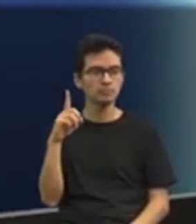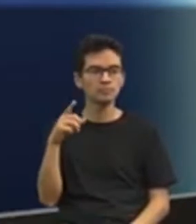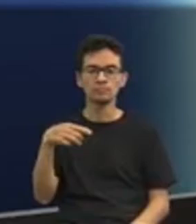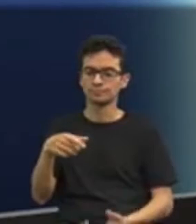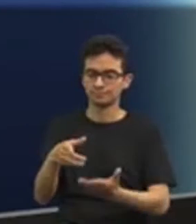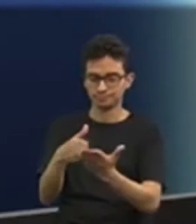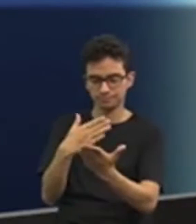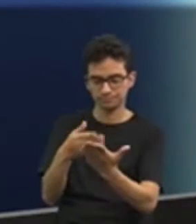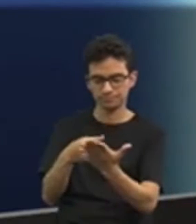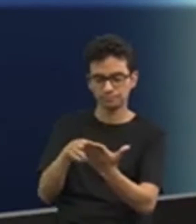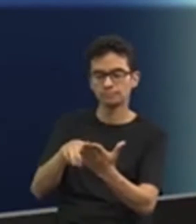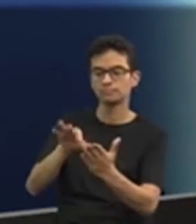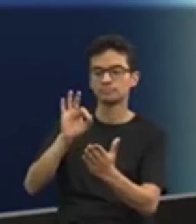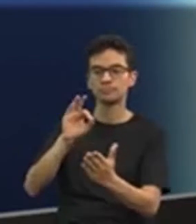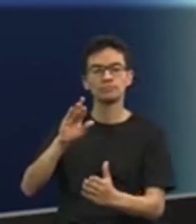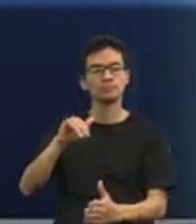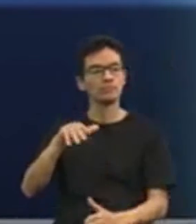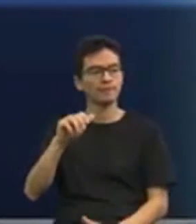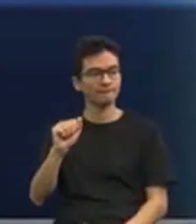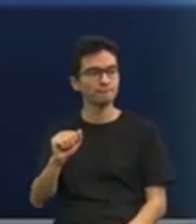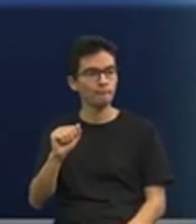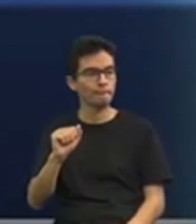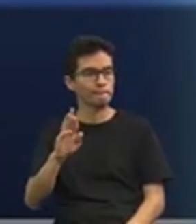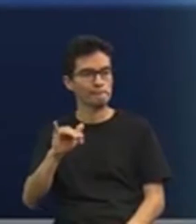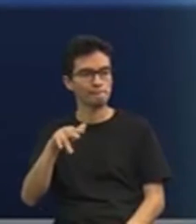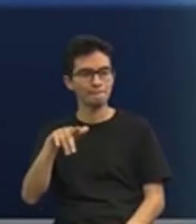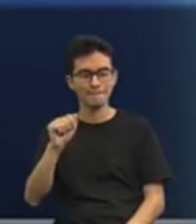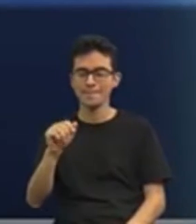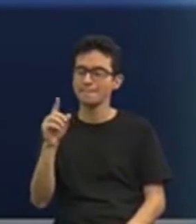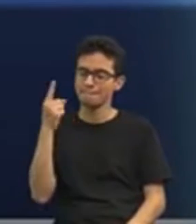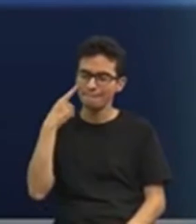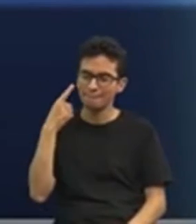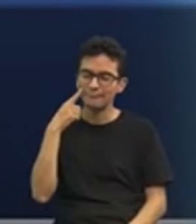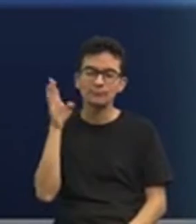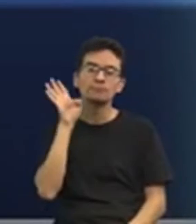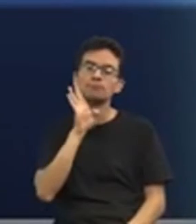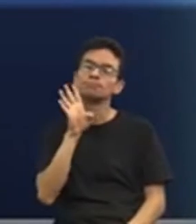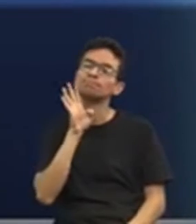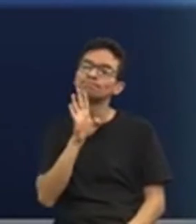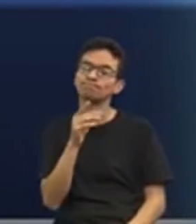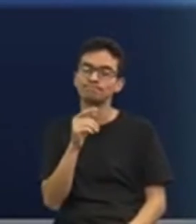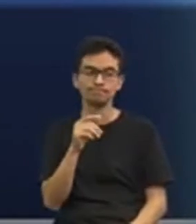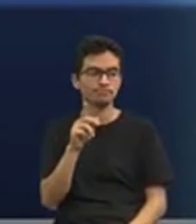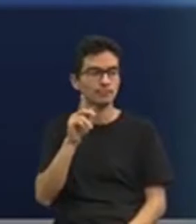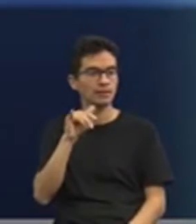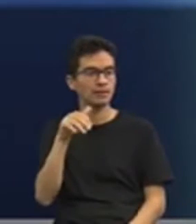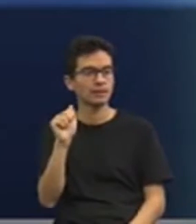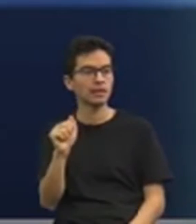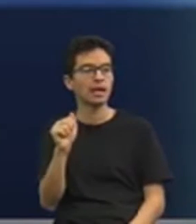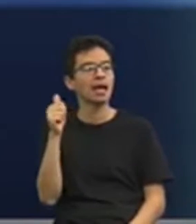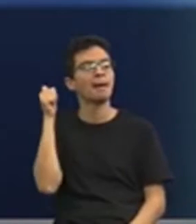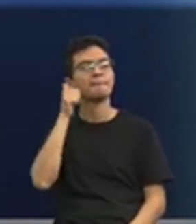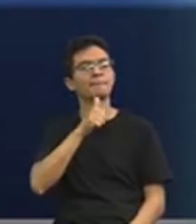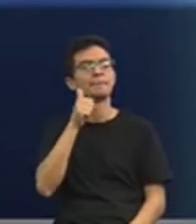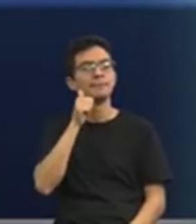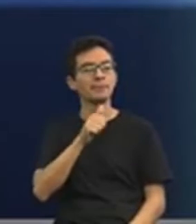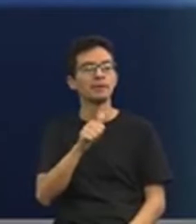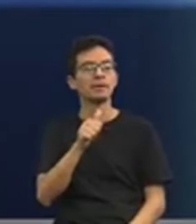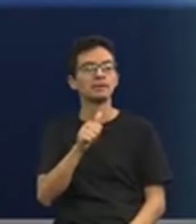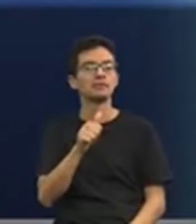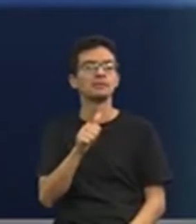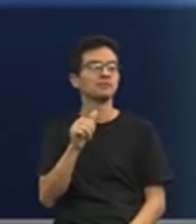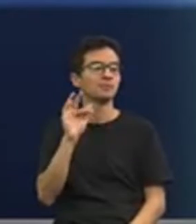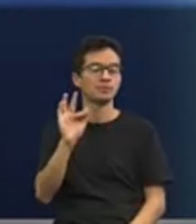livro Cia do Arnaldo Antunes olha só que interessante ele fala assim parecia é o feminino de psiu